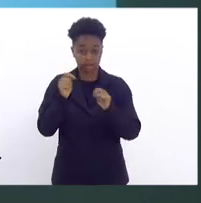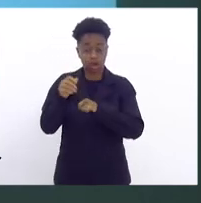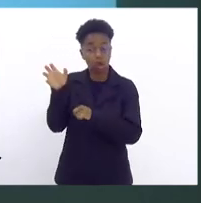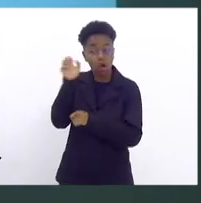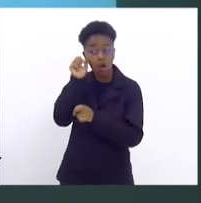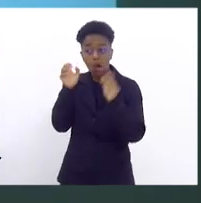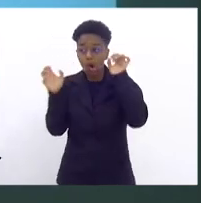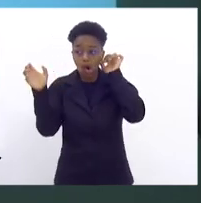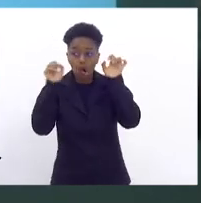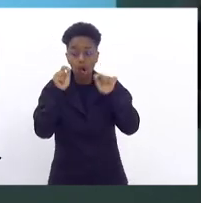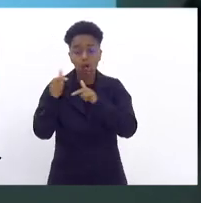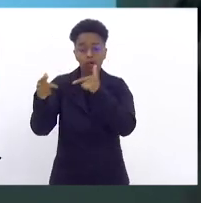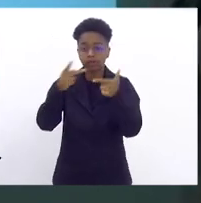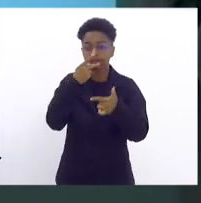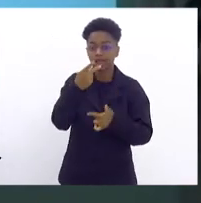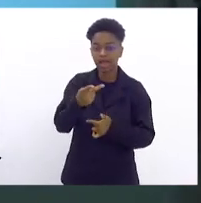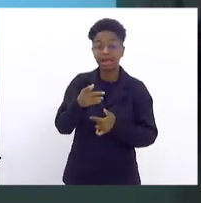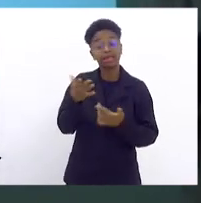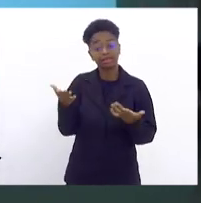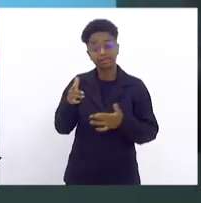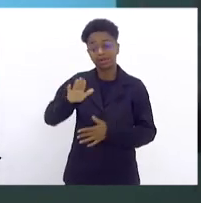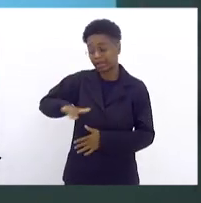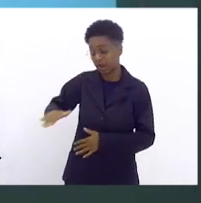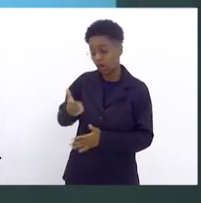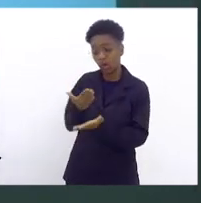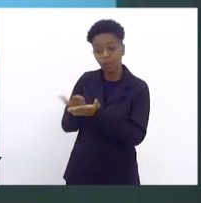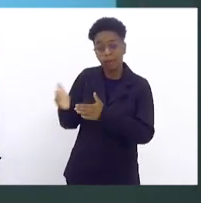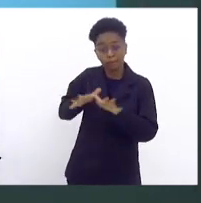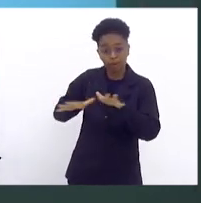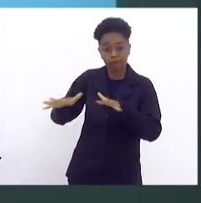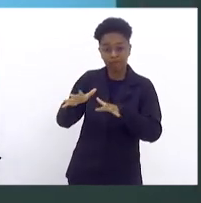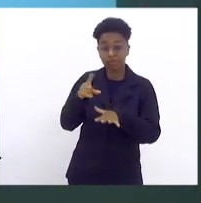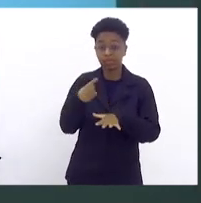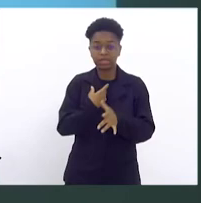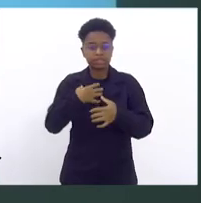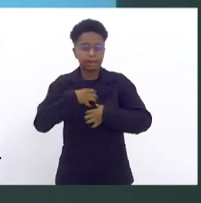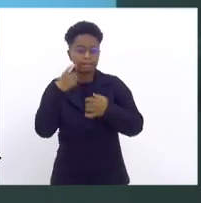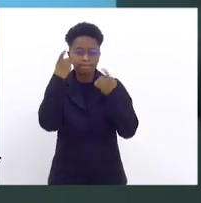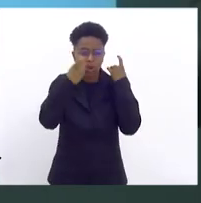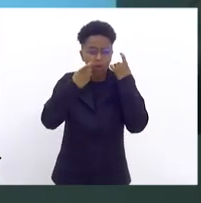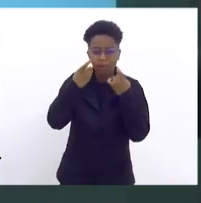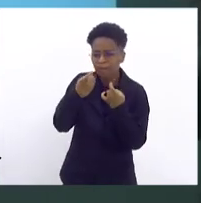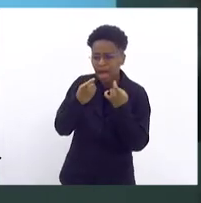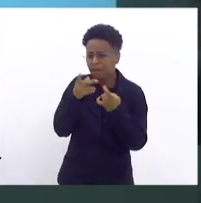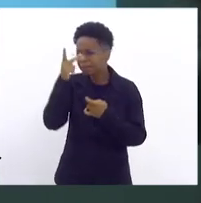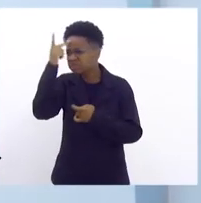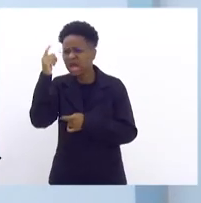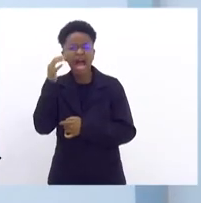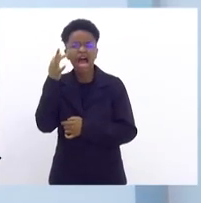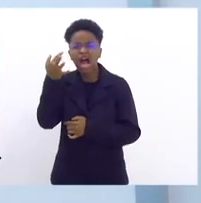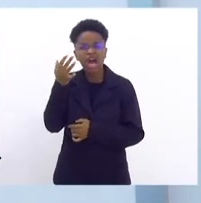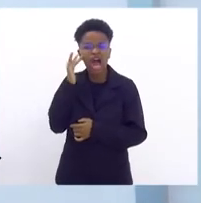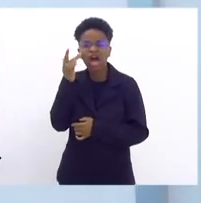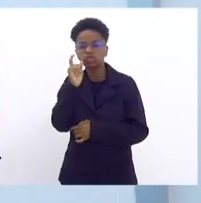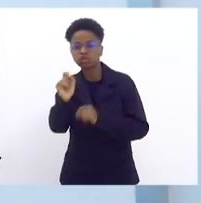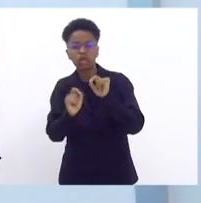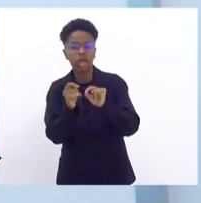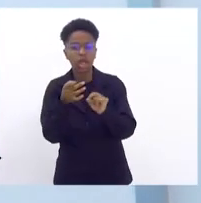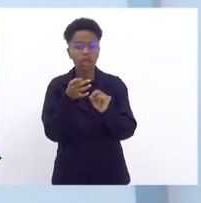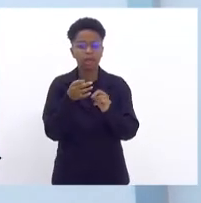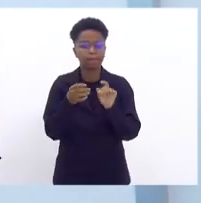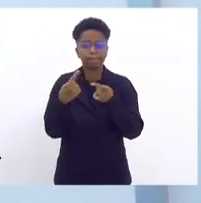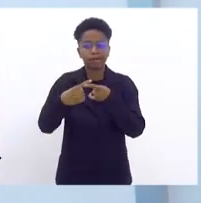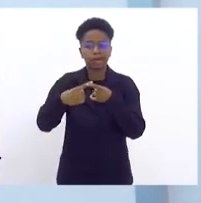daí quando a pequena começou aqui esse movimentar né todos ficamos preocupados né O que vão achar né sair do